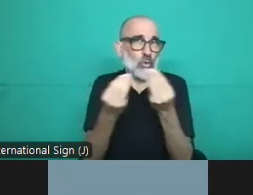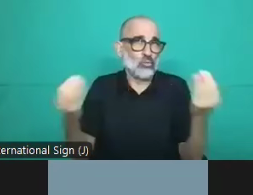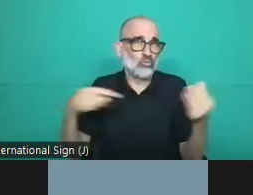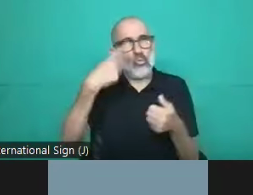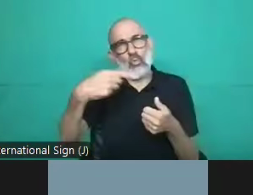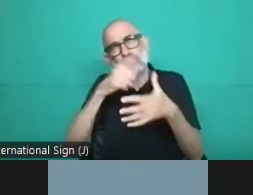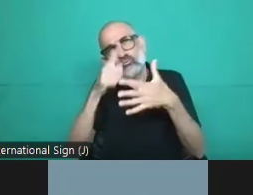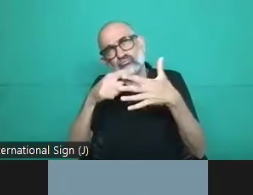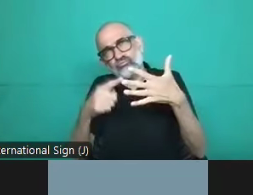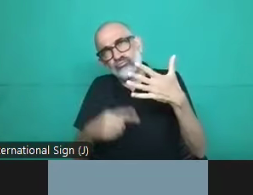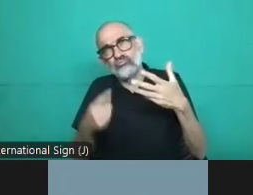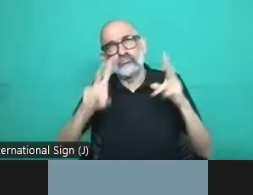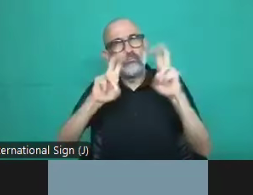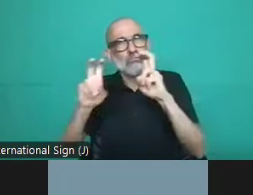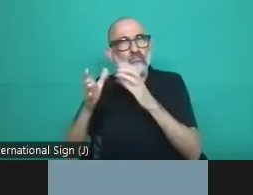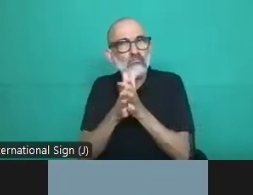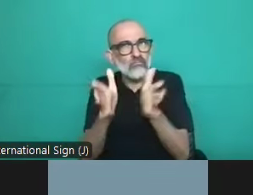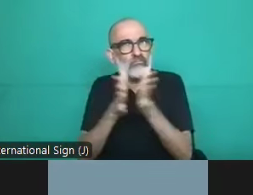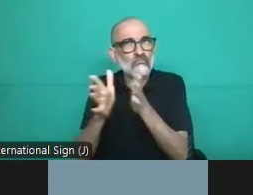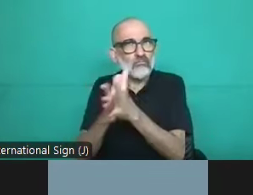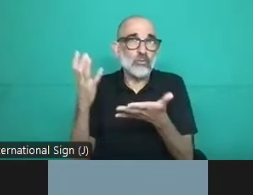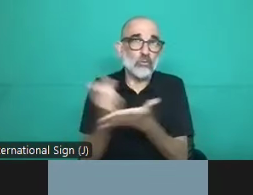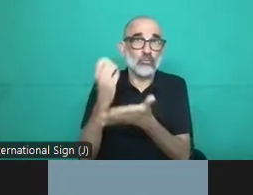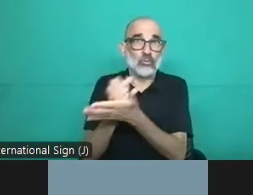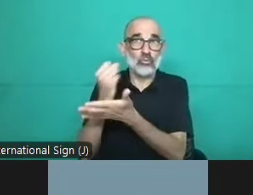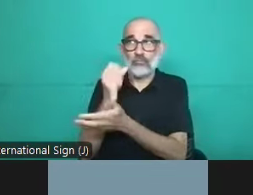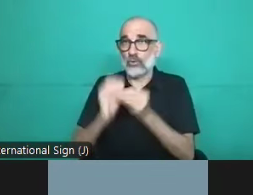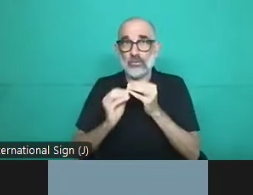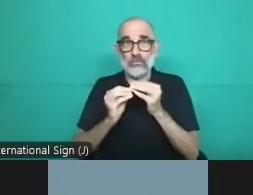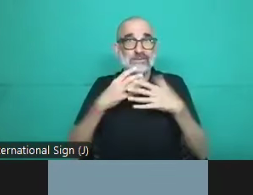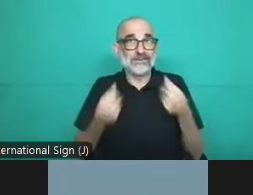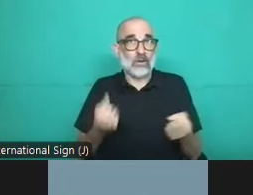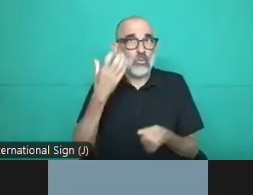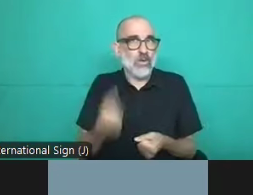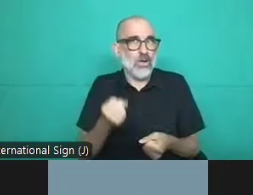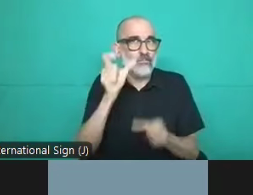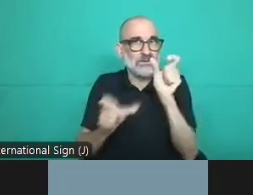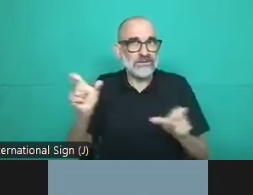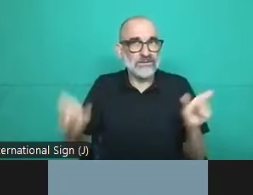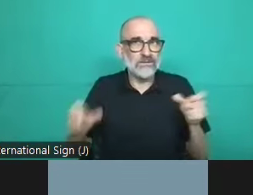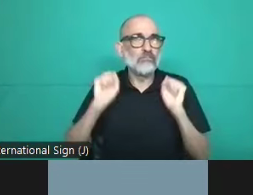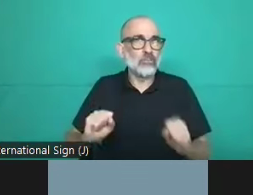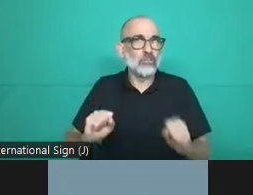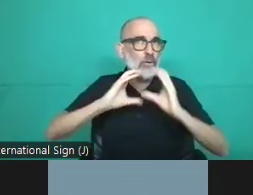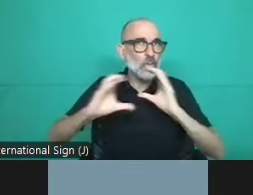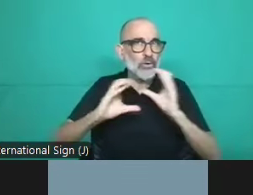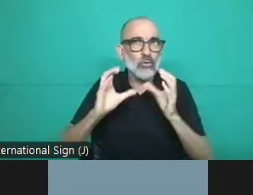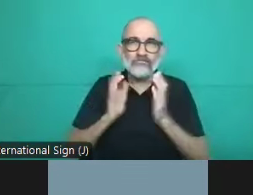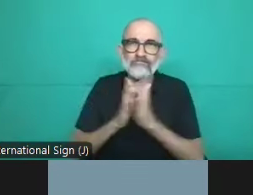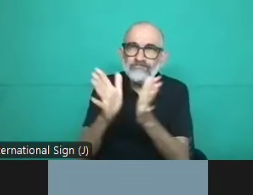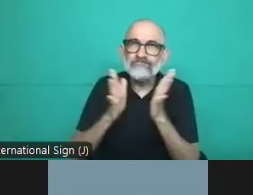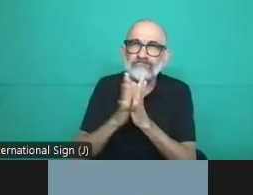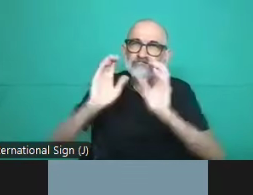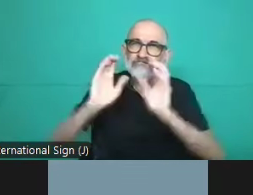uma forma errada ao paciente. Na sessão foram mostradas como quando nas